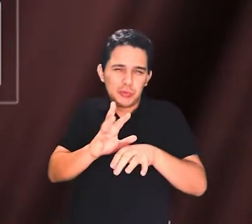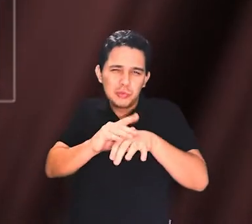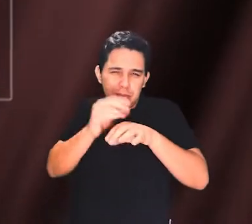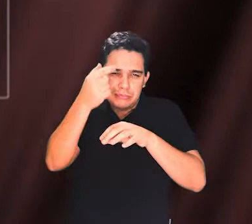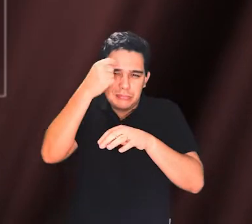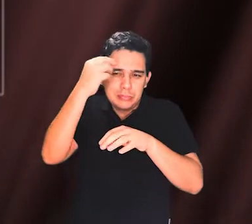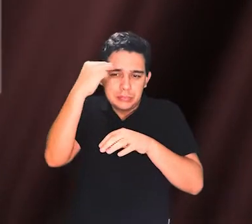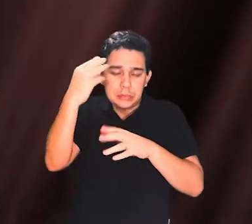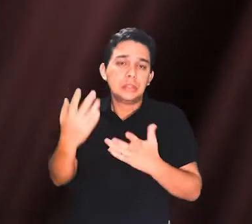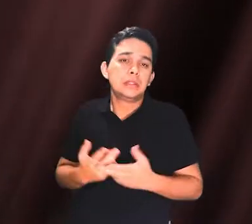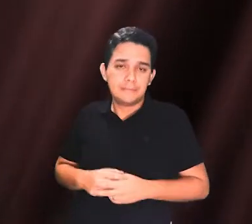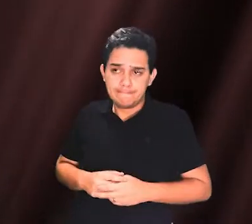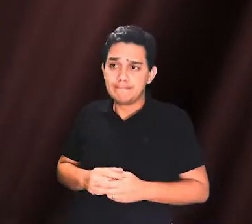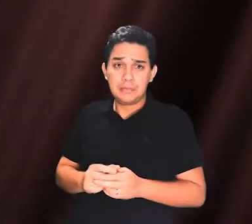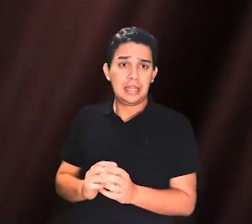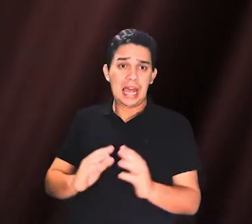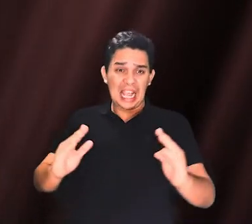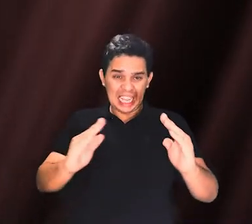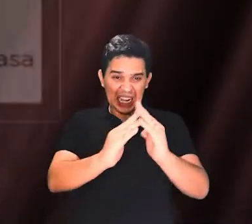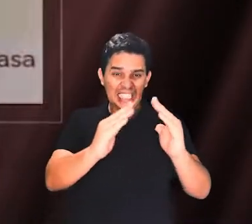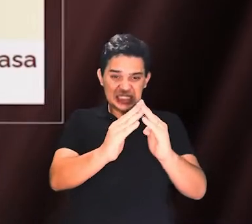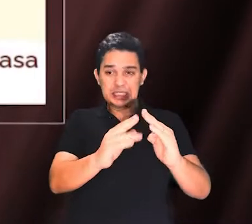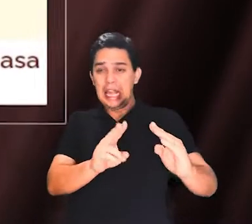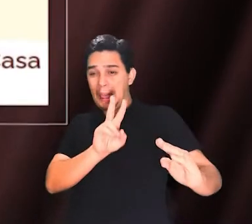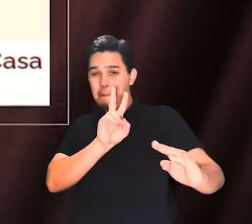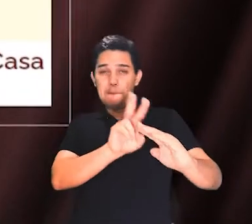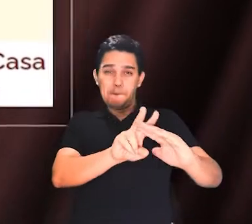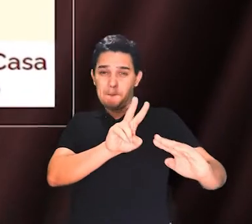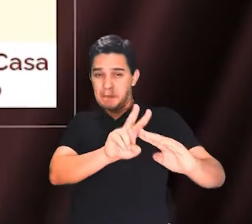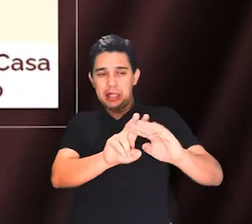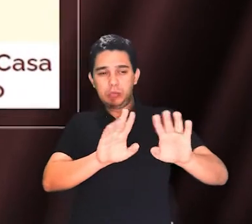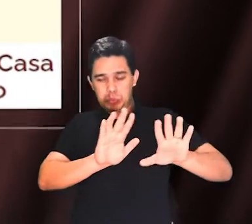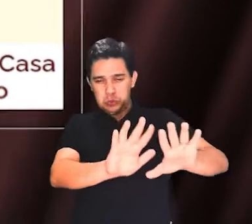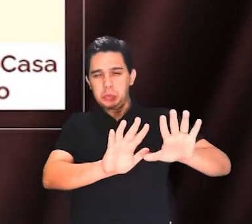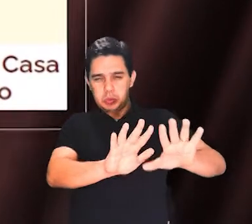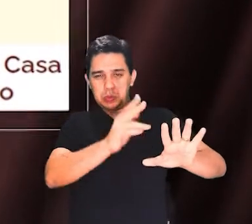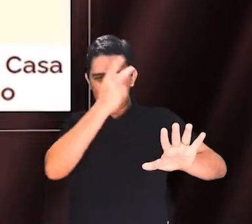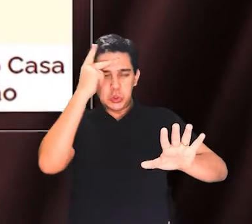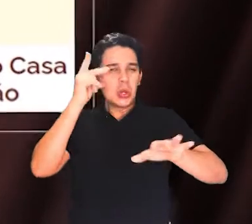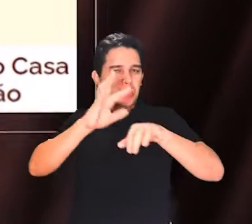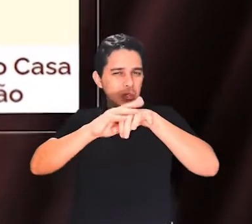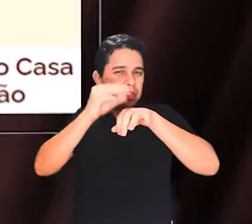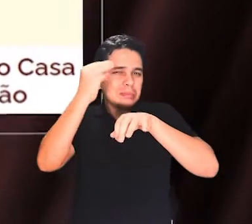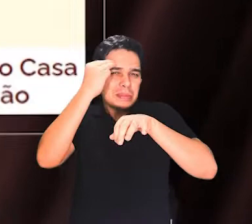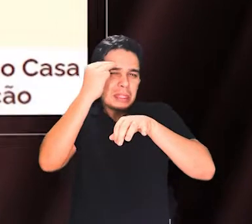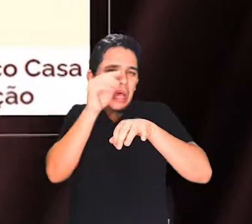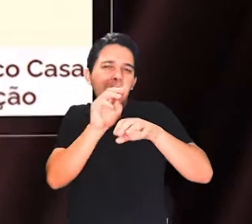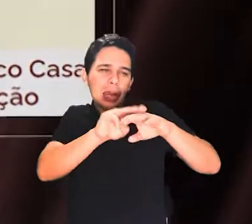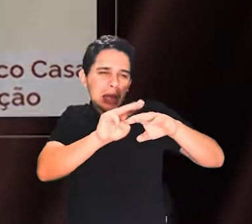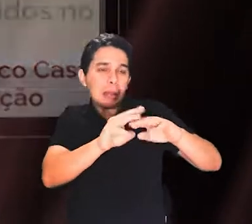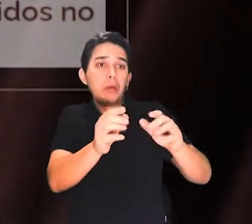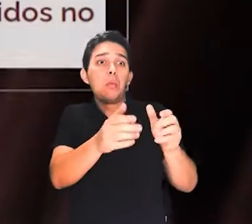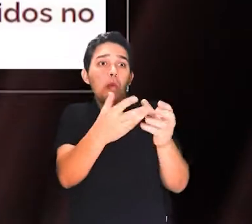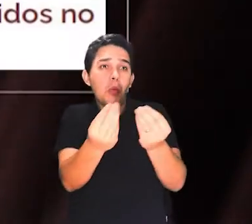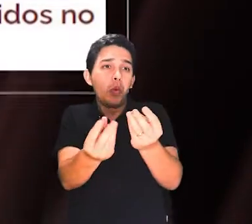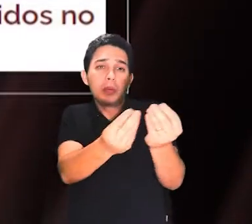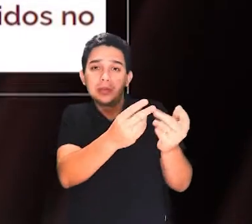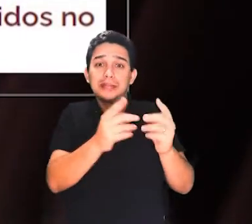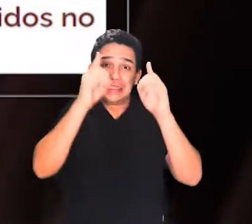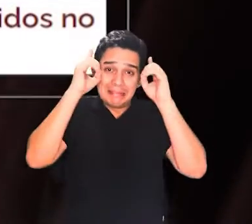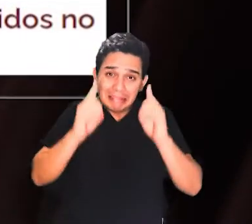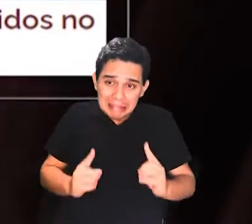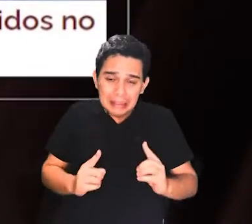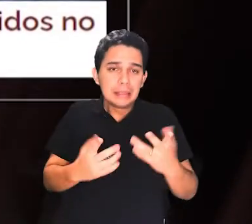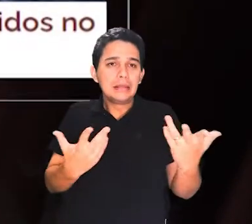daquela lógica manicomial e asilar, né, e de caridade, que tinham aqueles grandes abrigos de pessoas com deficiência e